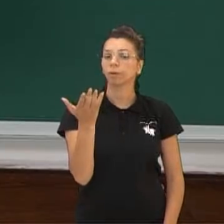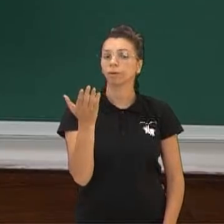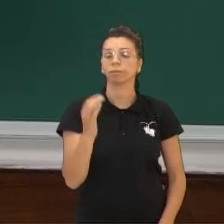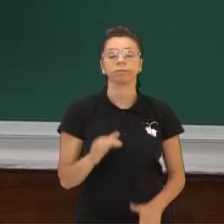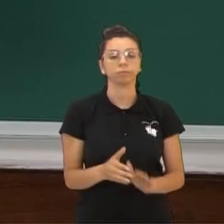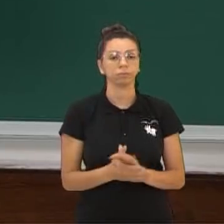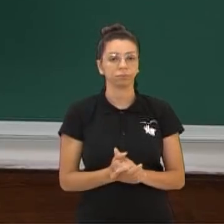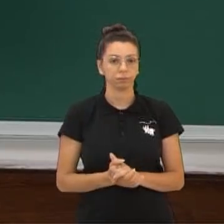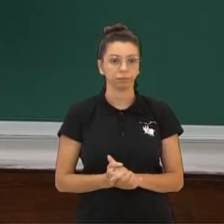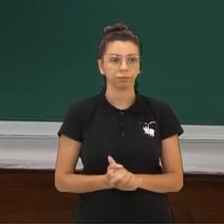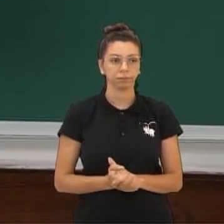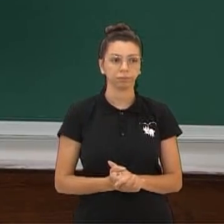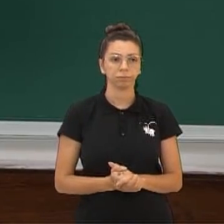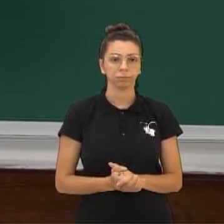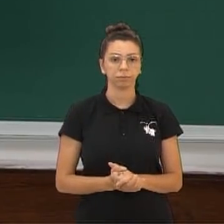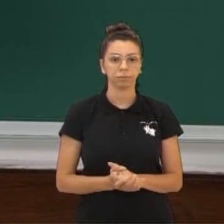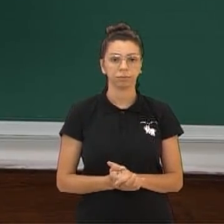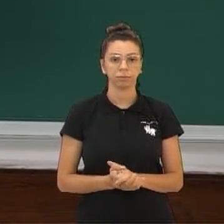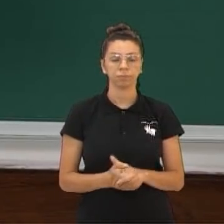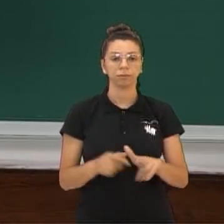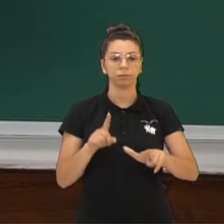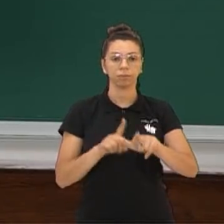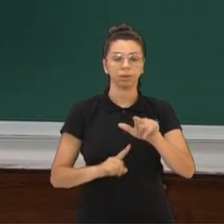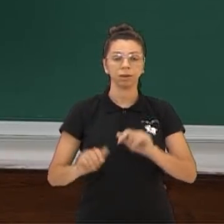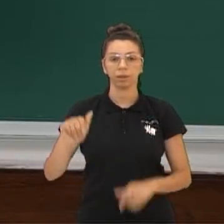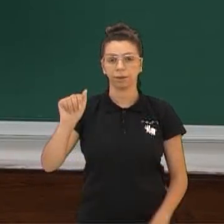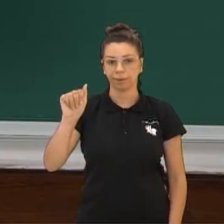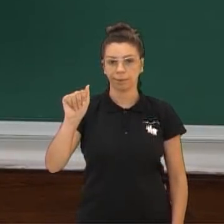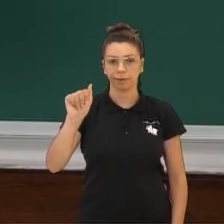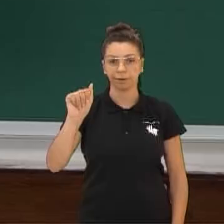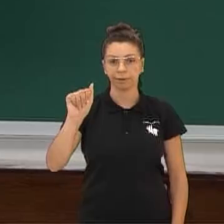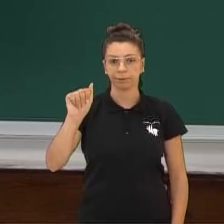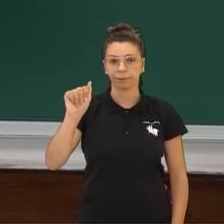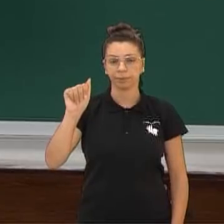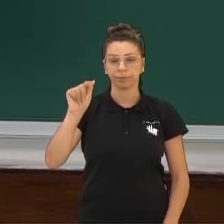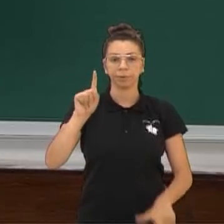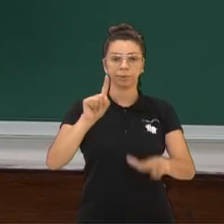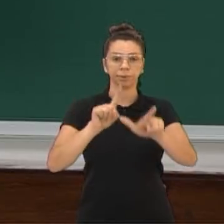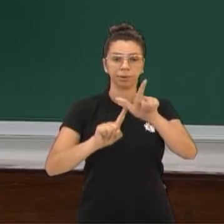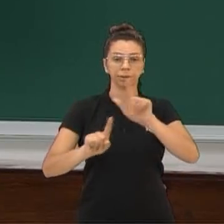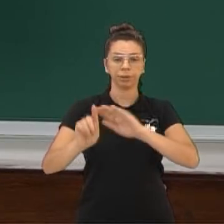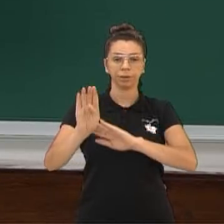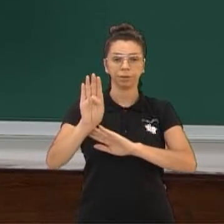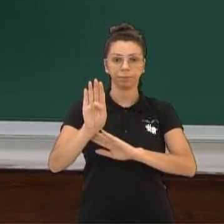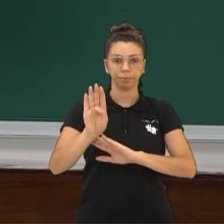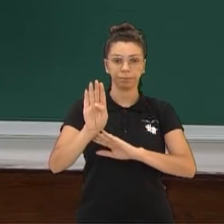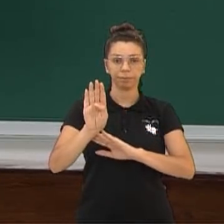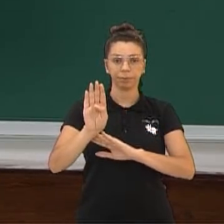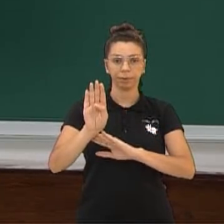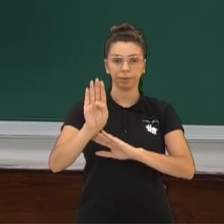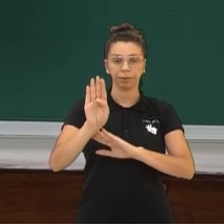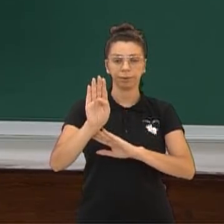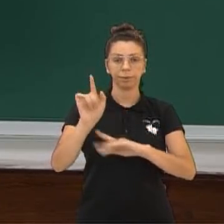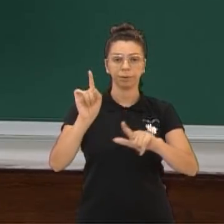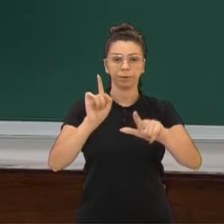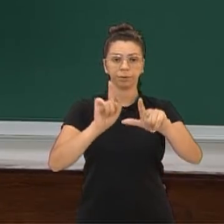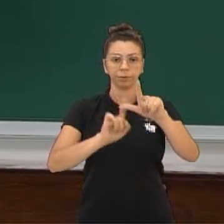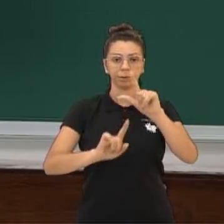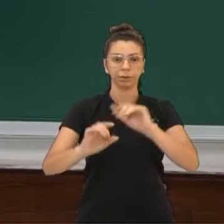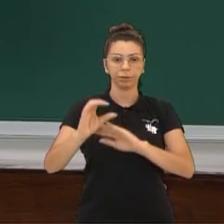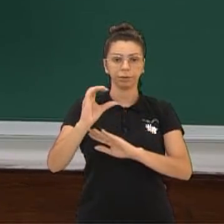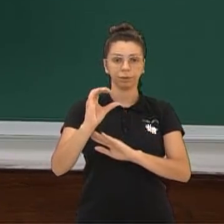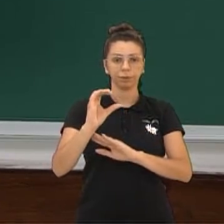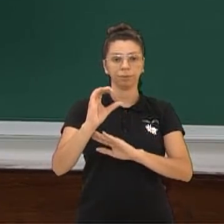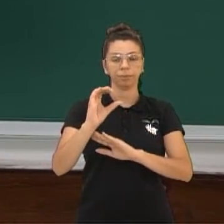the Jewish invasion, let us see, the expansion to India, Australia and New Zealand, ou